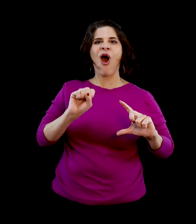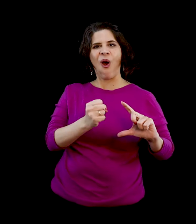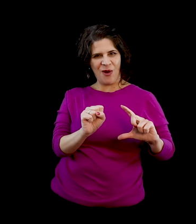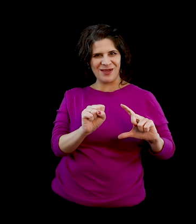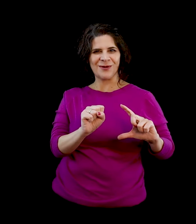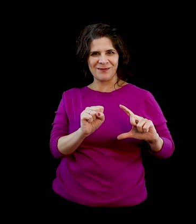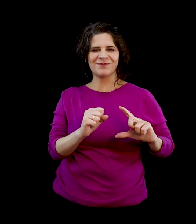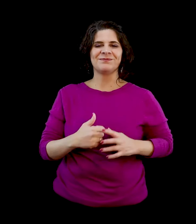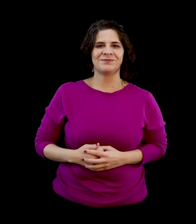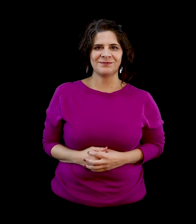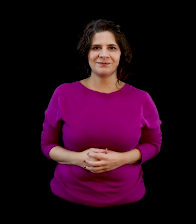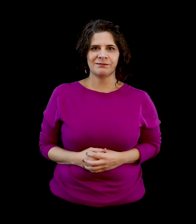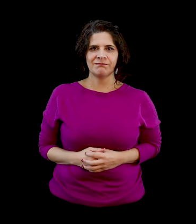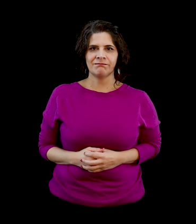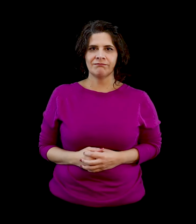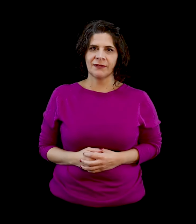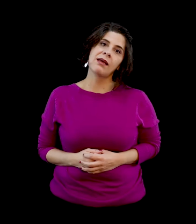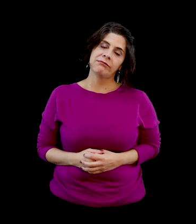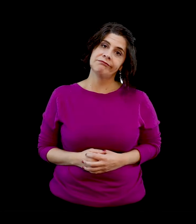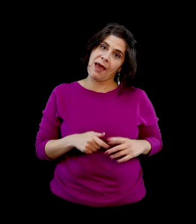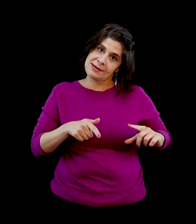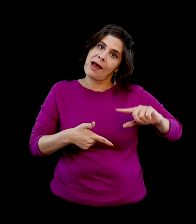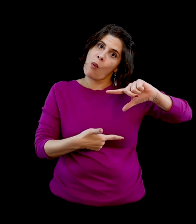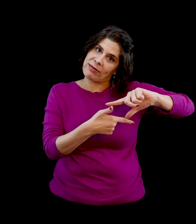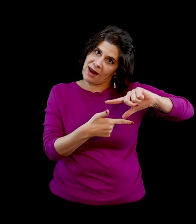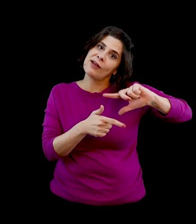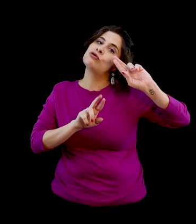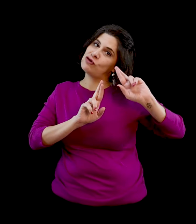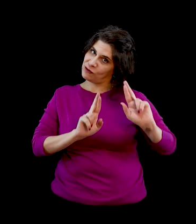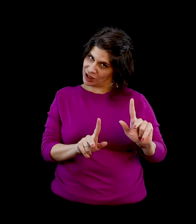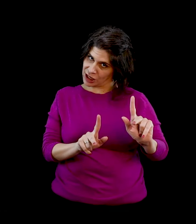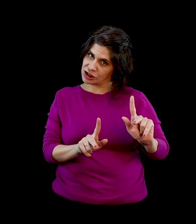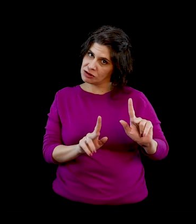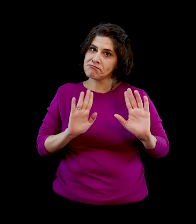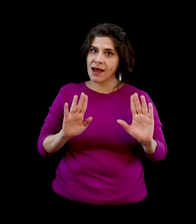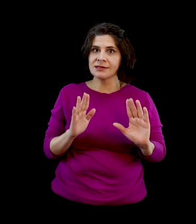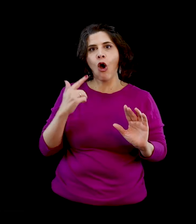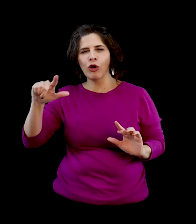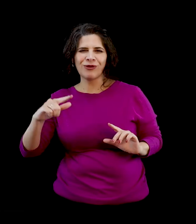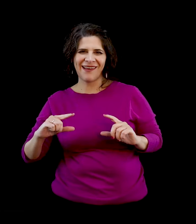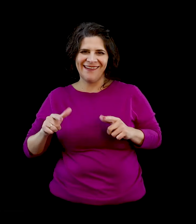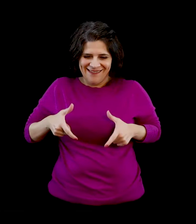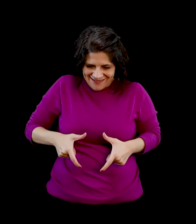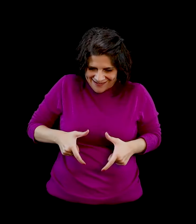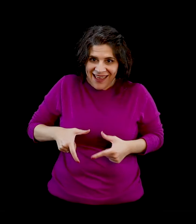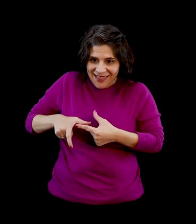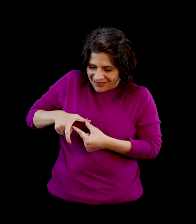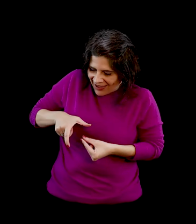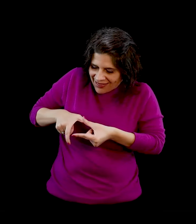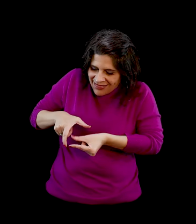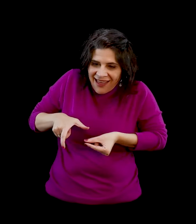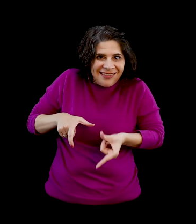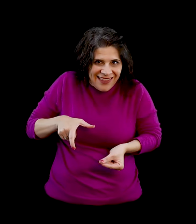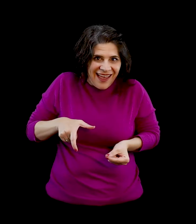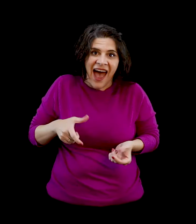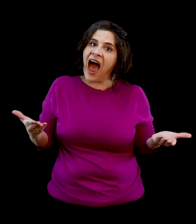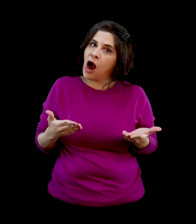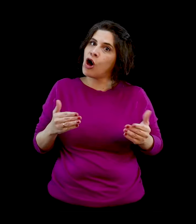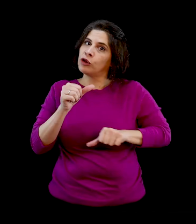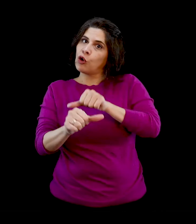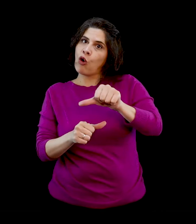fenacistoscópio. Ainda que o espaço aqui seja diferente, né, no fenacistoscópio a gente tem um espaço que é triangular, aqui eu estou